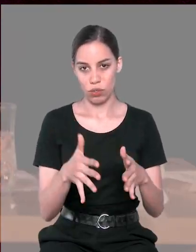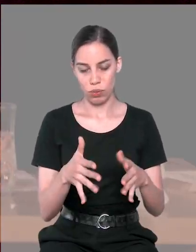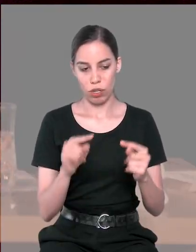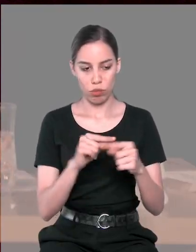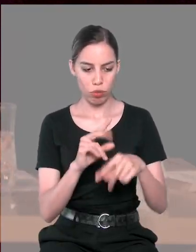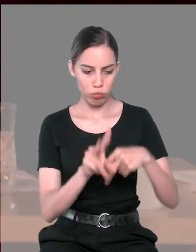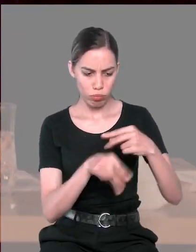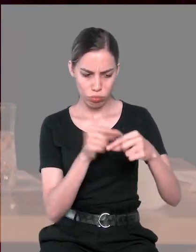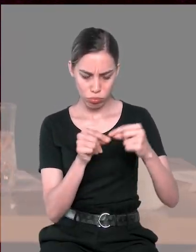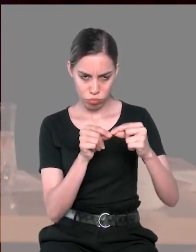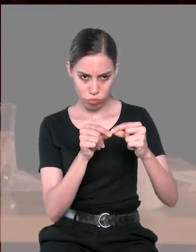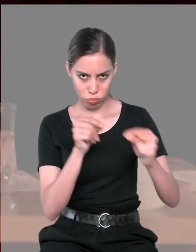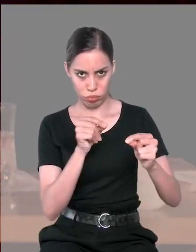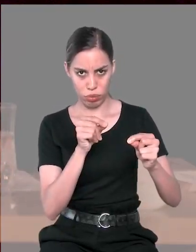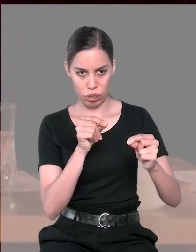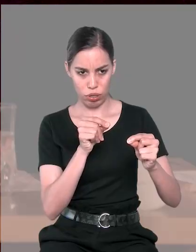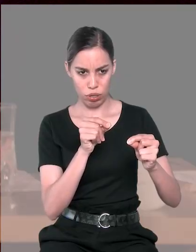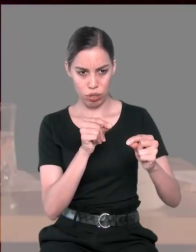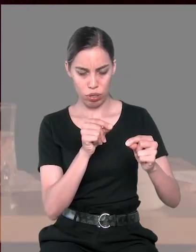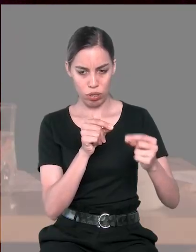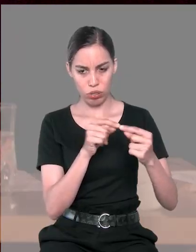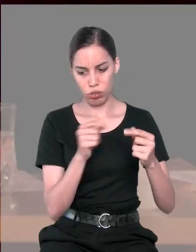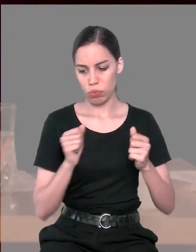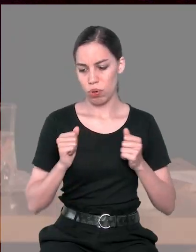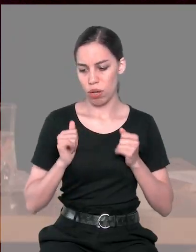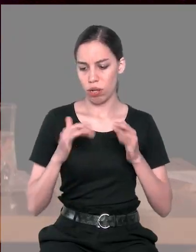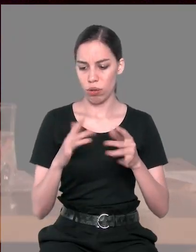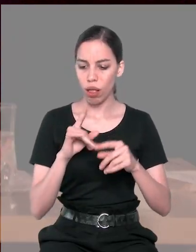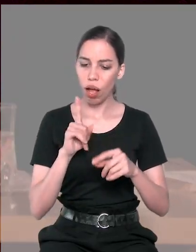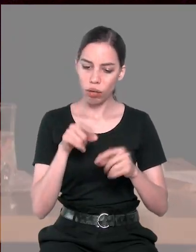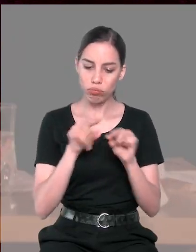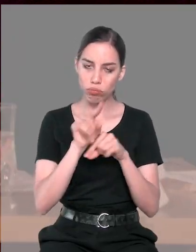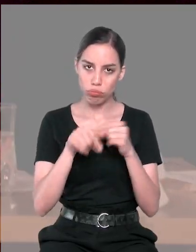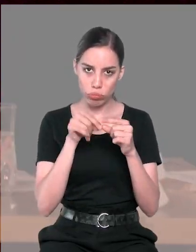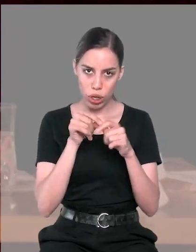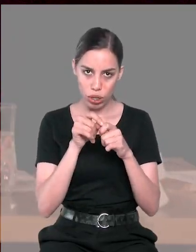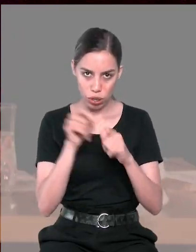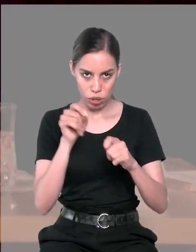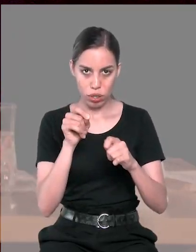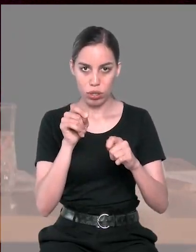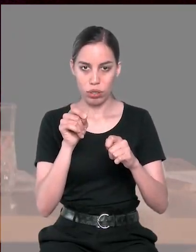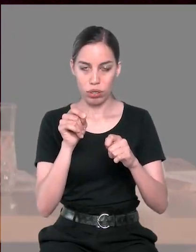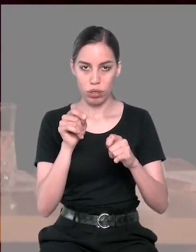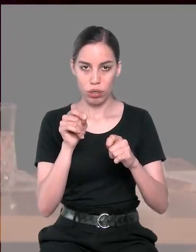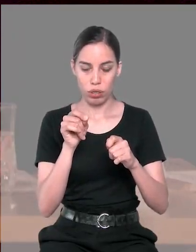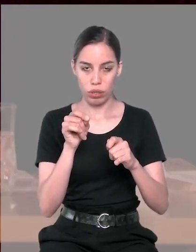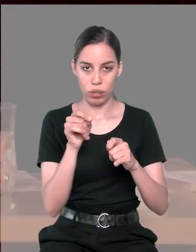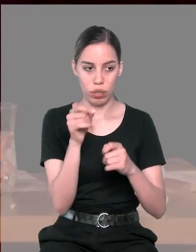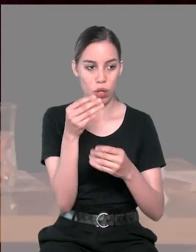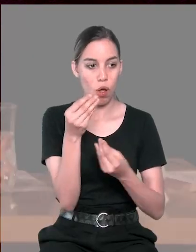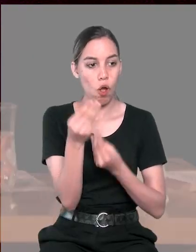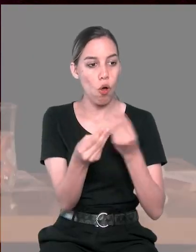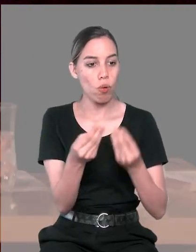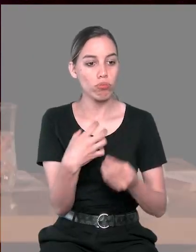espécie de nó. Cada mínimo ato, cada uma das nossas mínimas ações é uma espécie de nó.